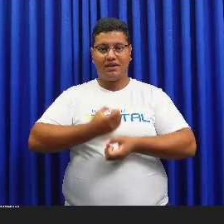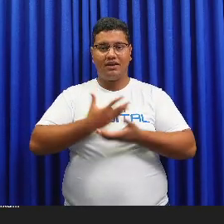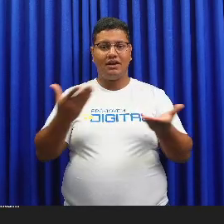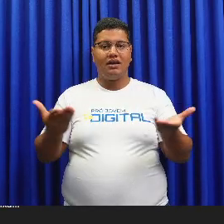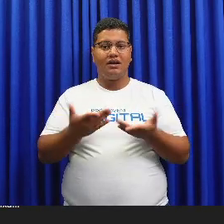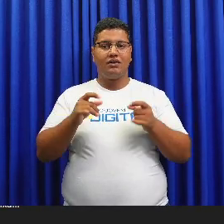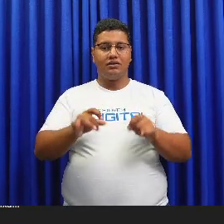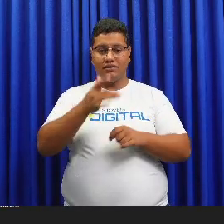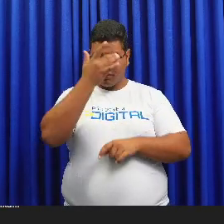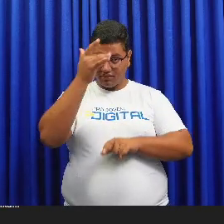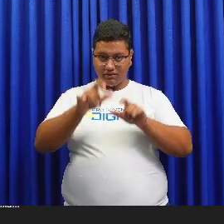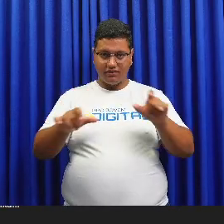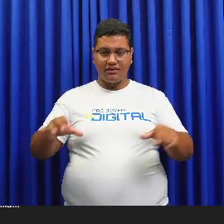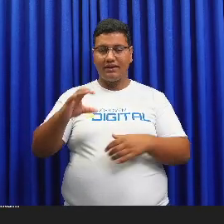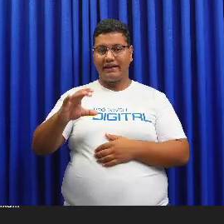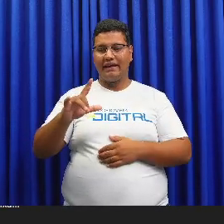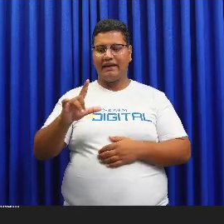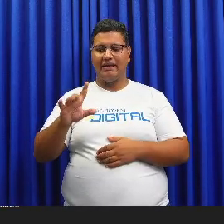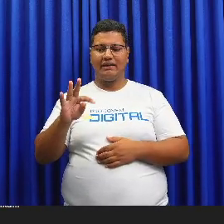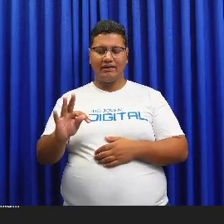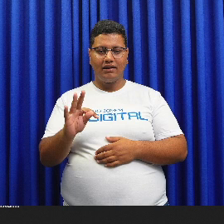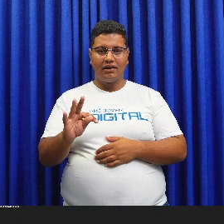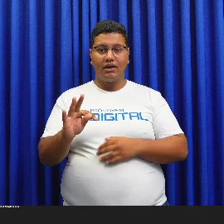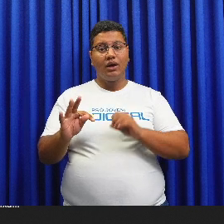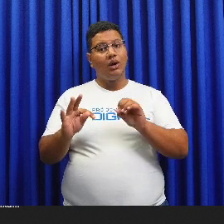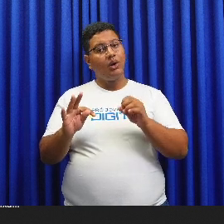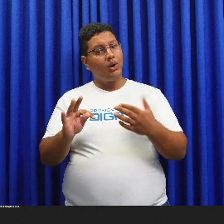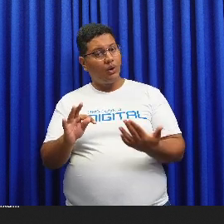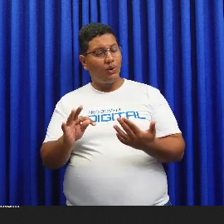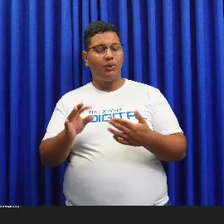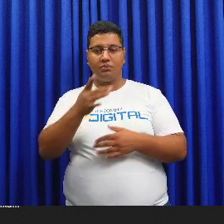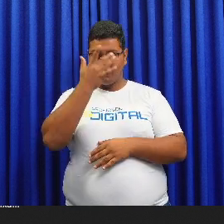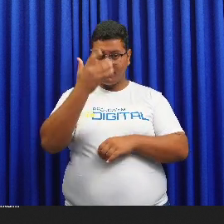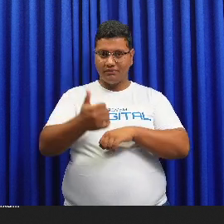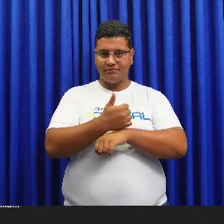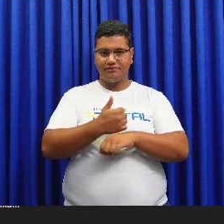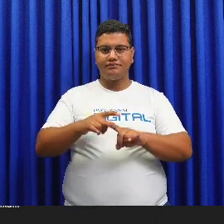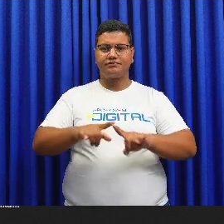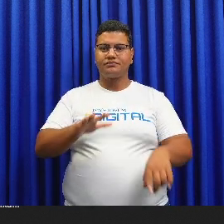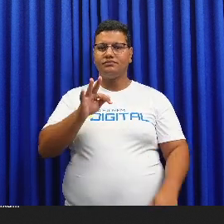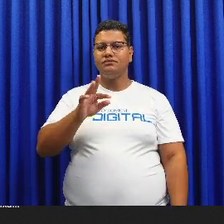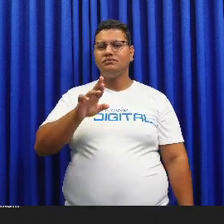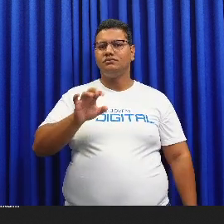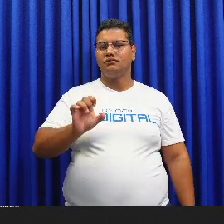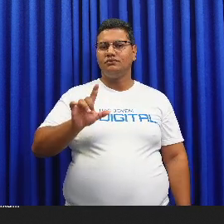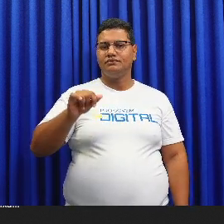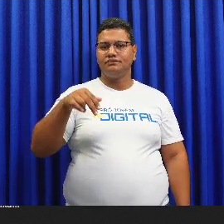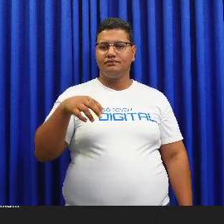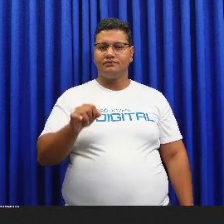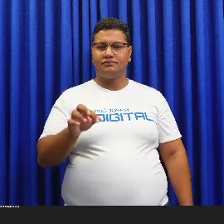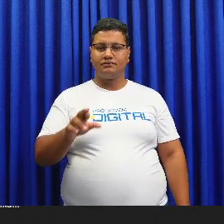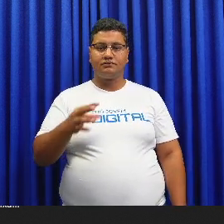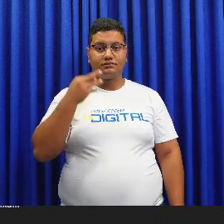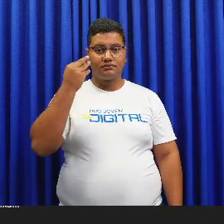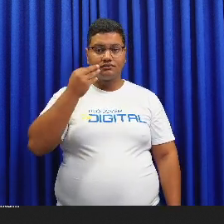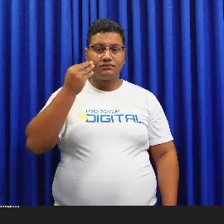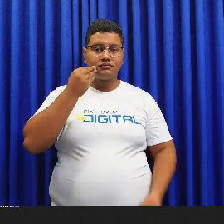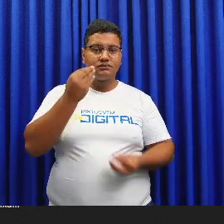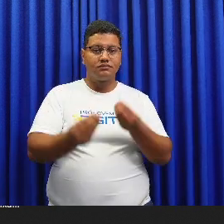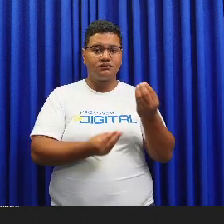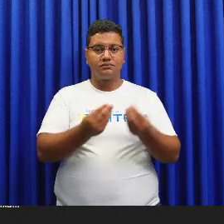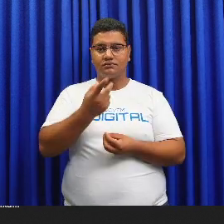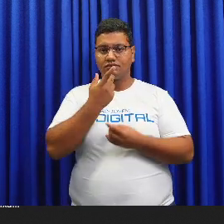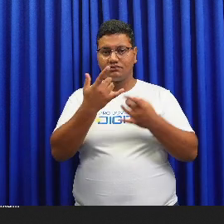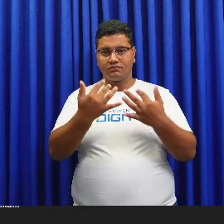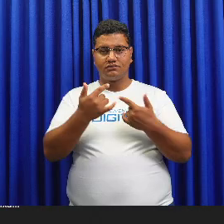para aqueles que são CLTs ou funcionários. Mas os freelas, nessa área aqui da experiência, você vai colocar